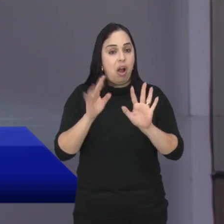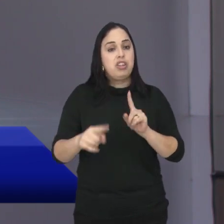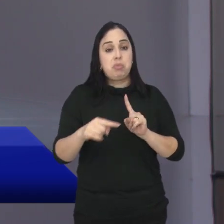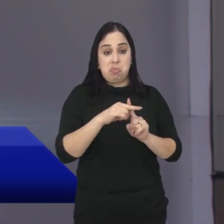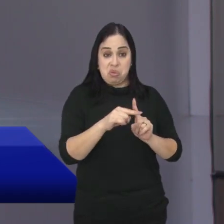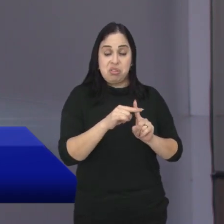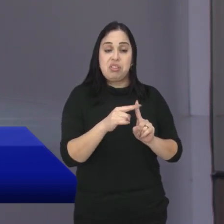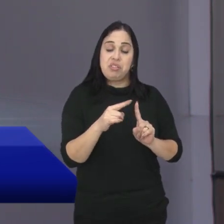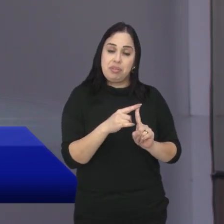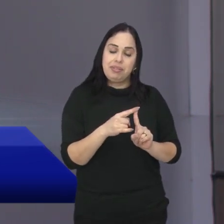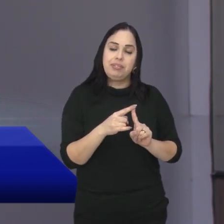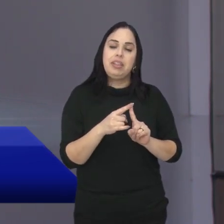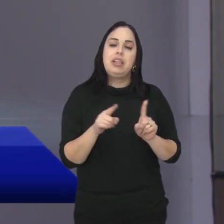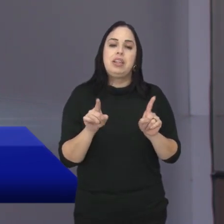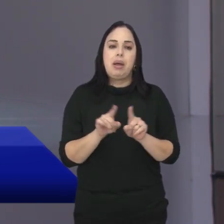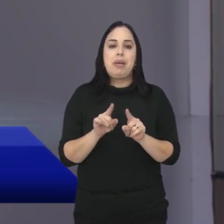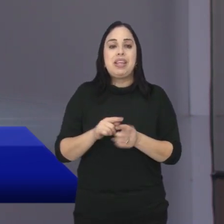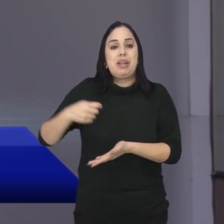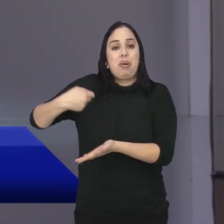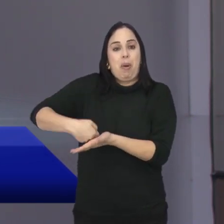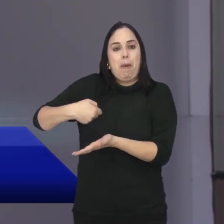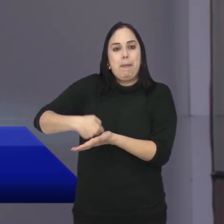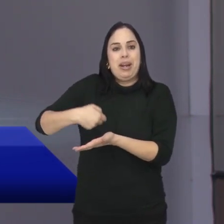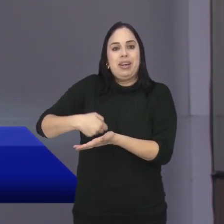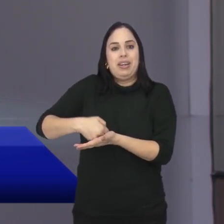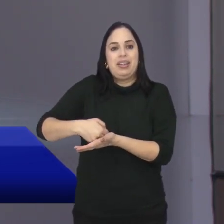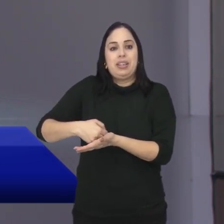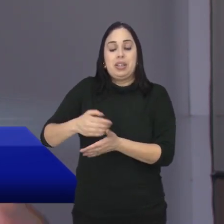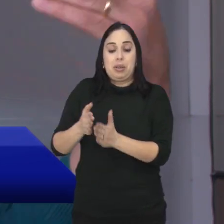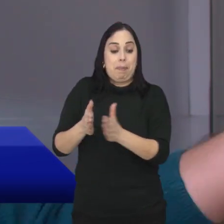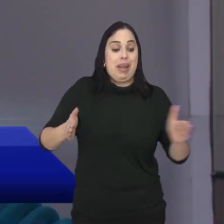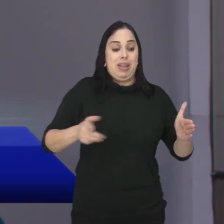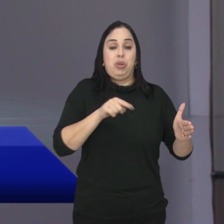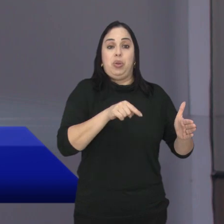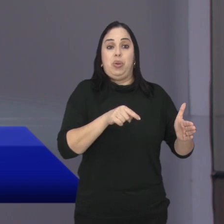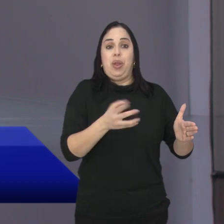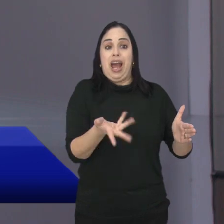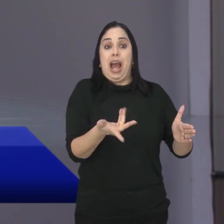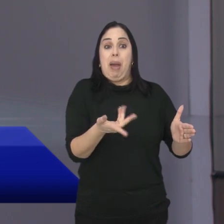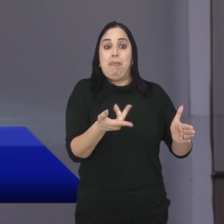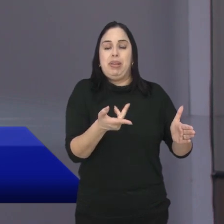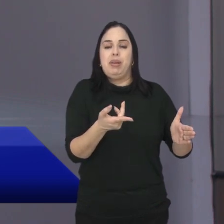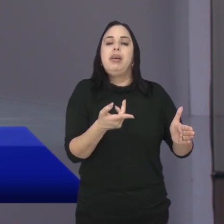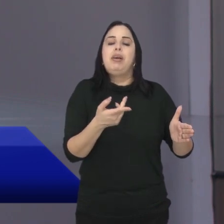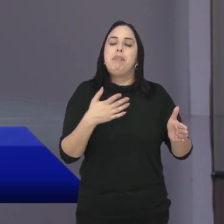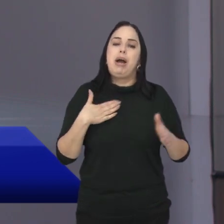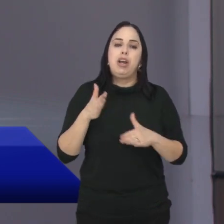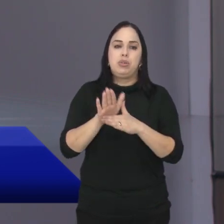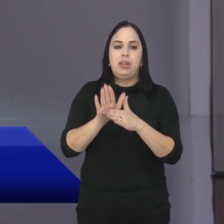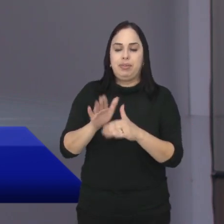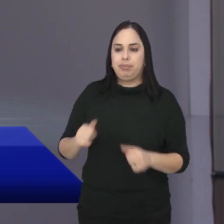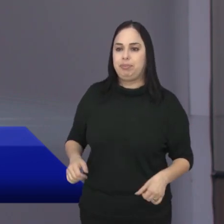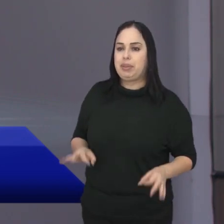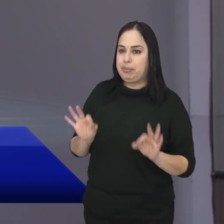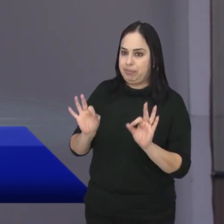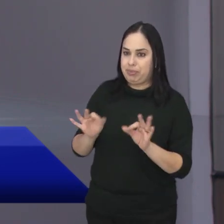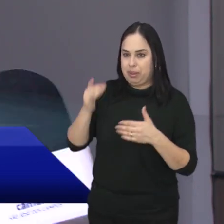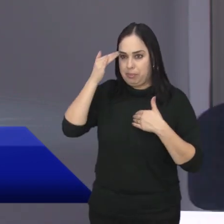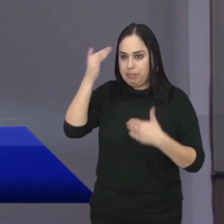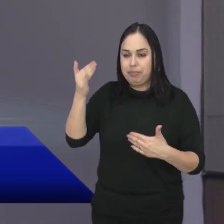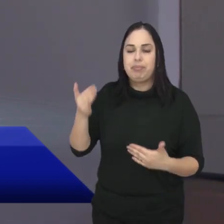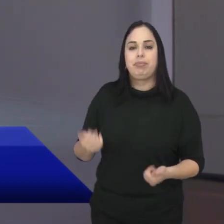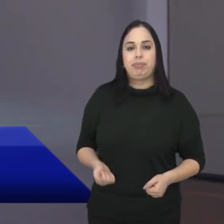têm sido positivos e até estamos sendo cobrados para que saia logo a segunda fase, que a gente tenha mais veículos nesse mesmo conceito da linha